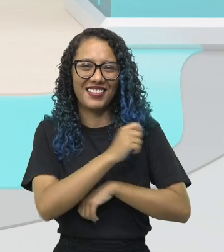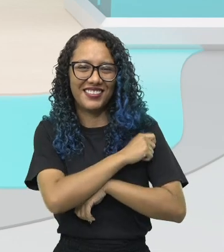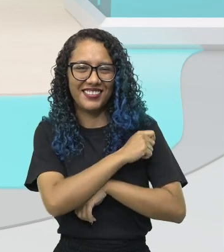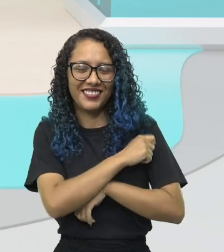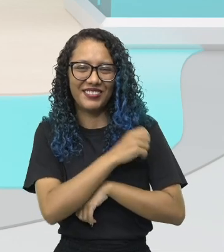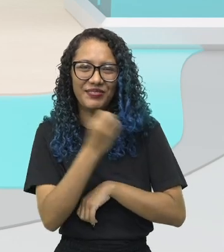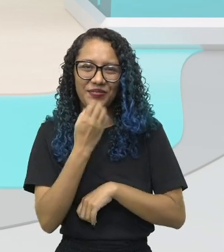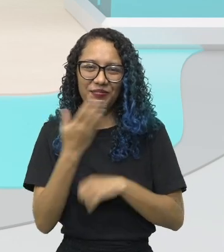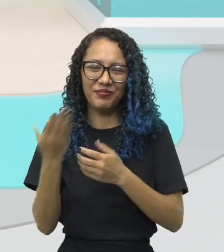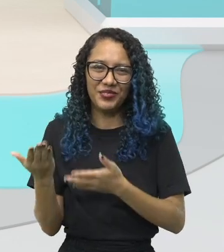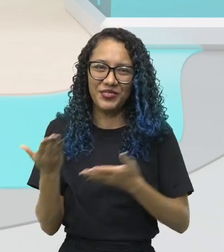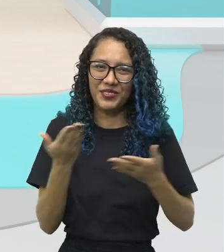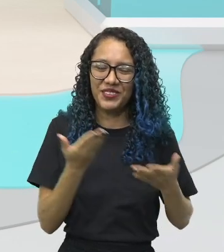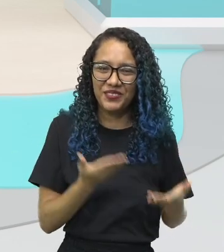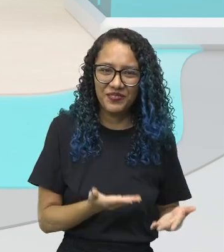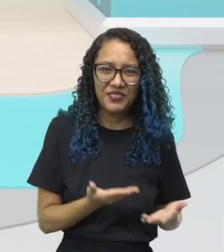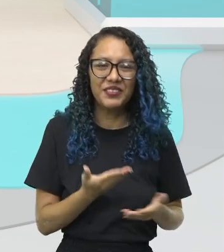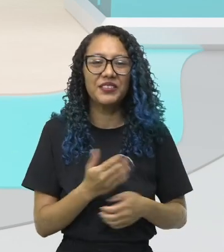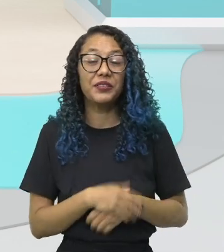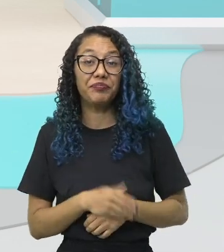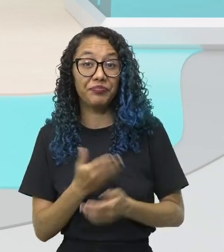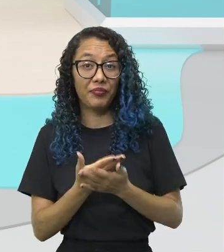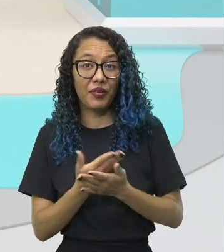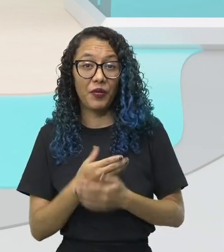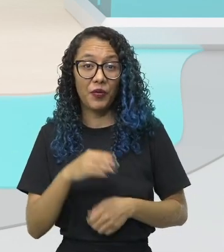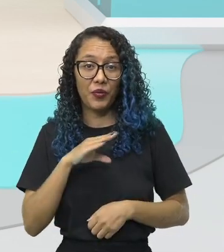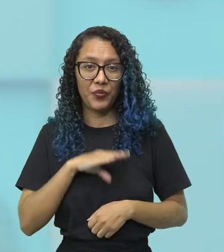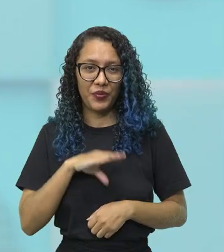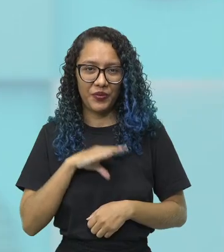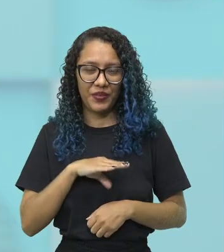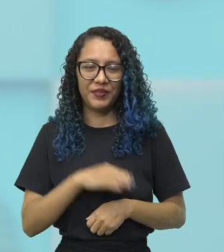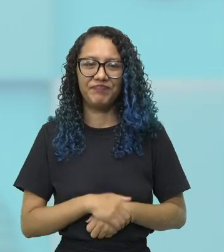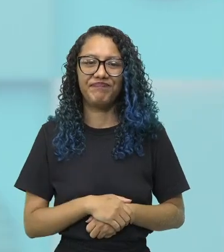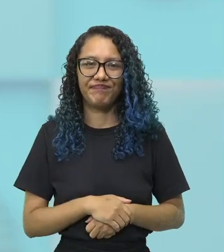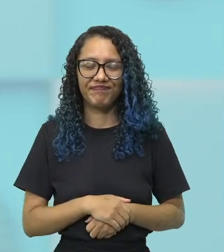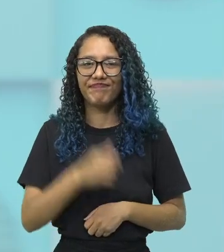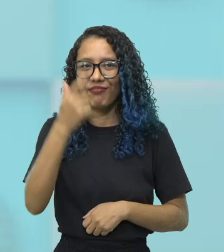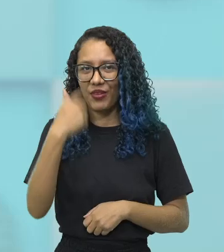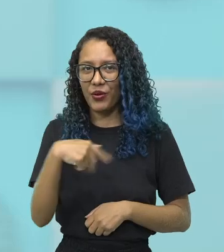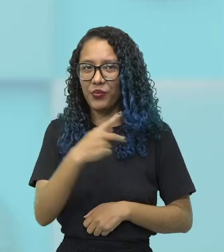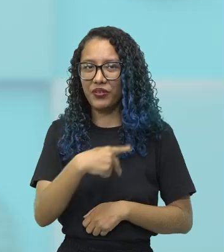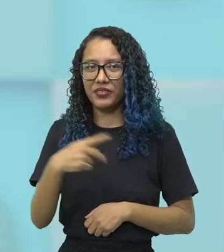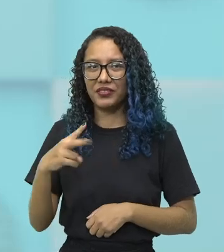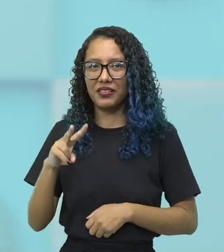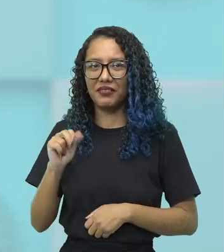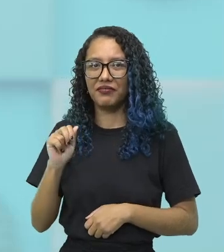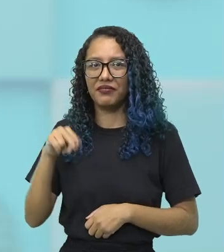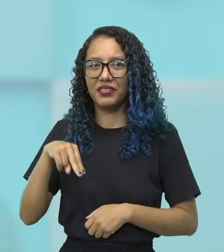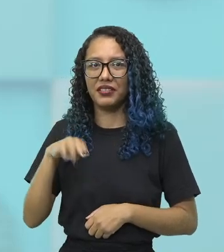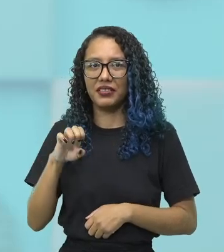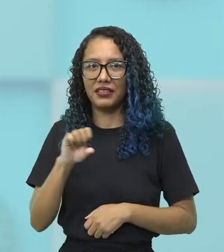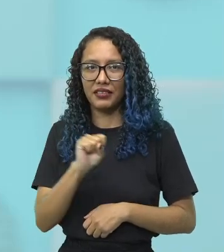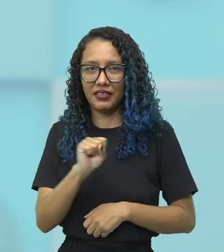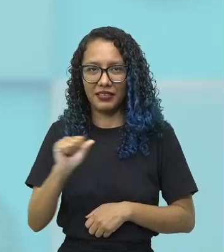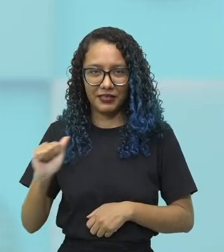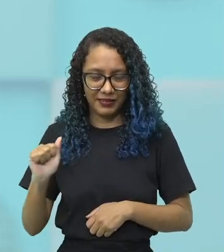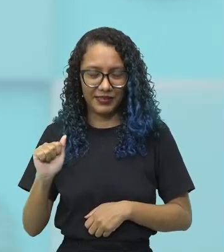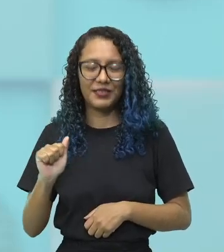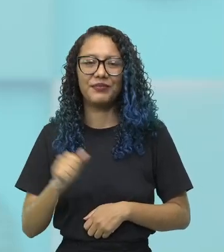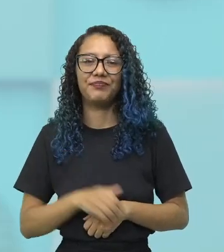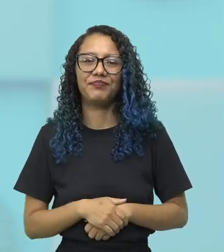todos, sejam muito bem-vindos à aula de língua portuguesa. Eu sou a professora